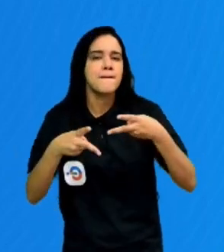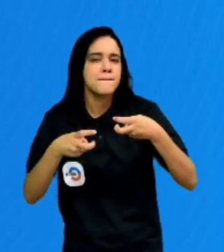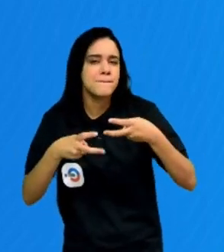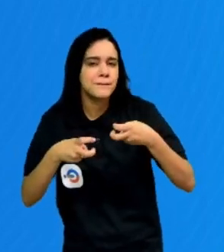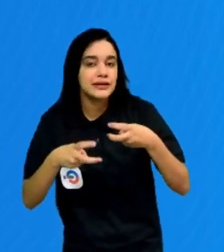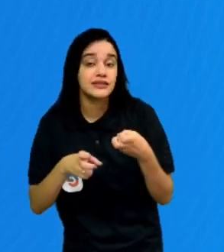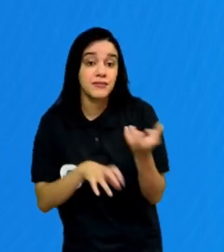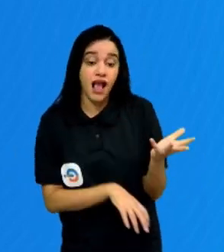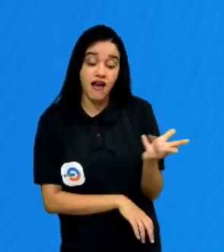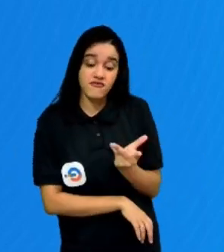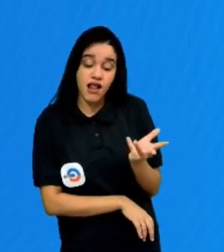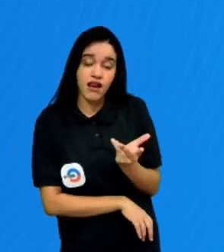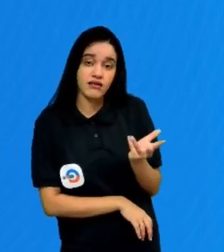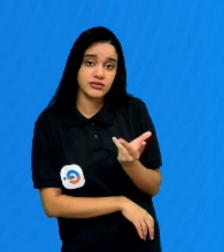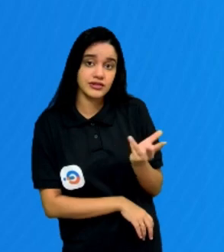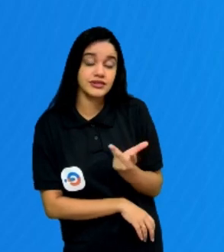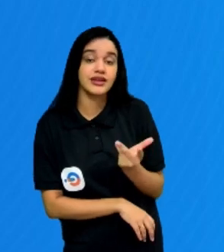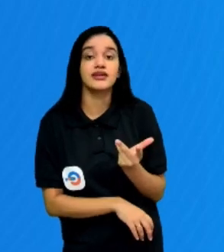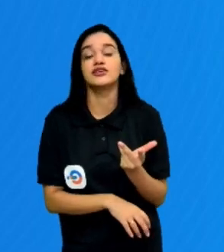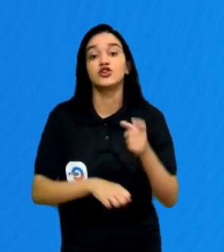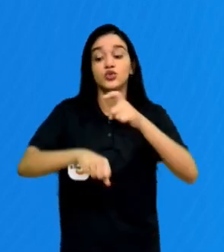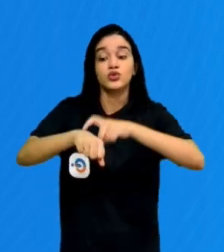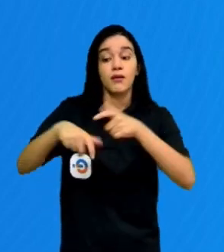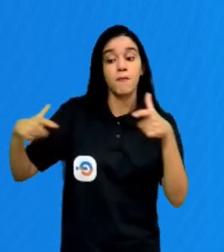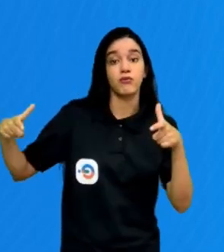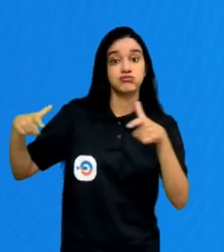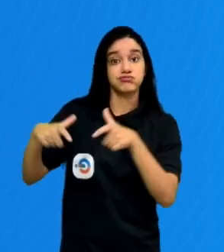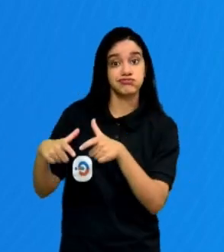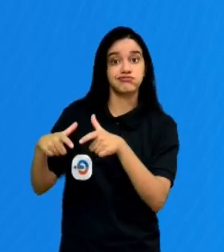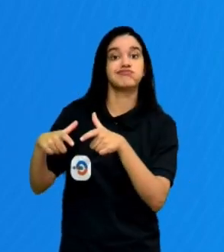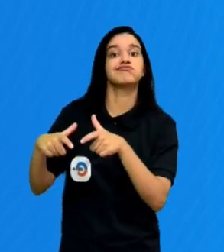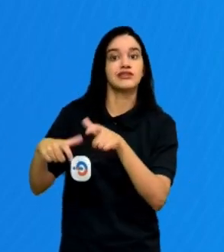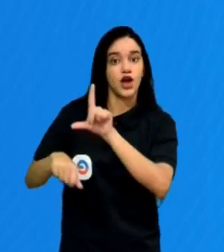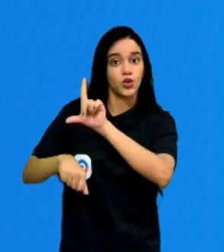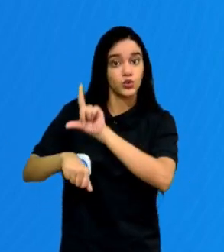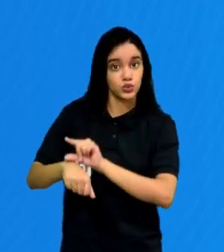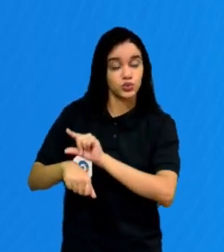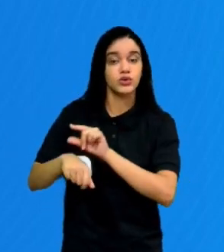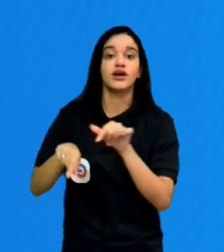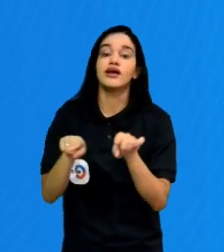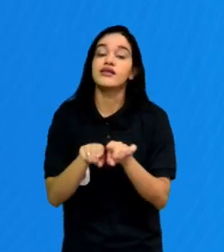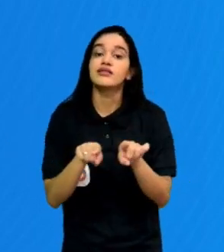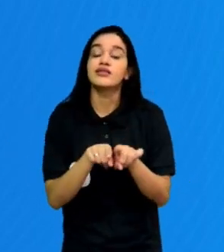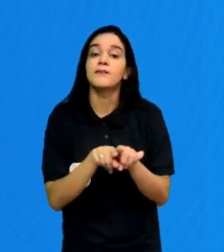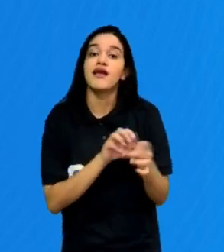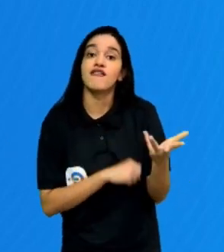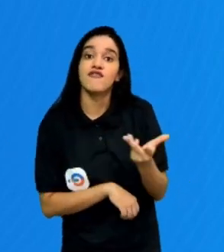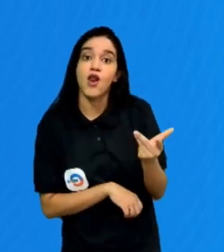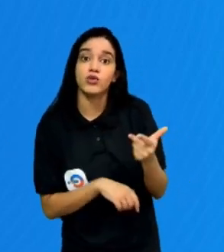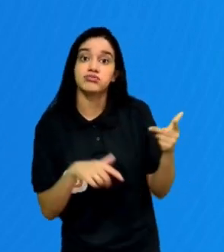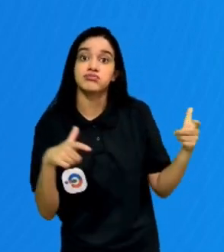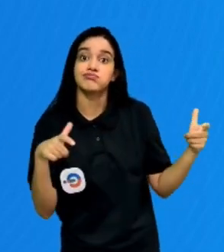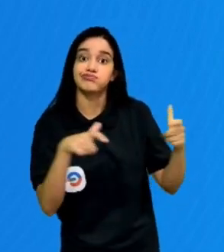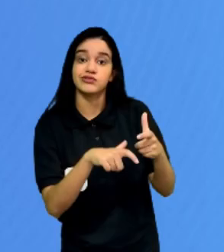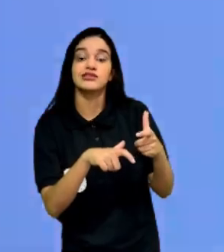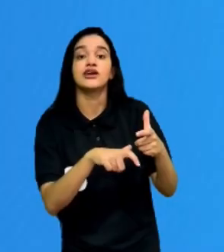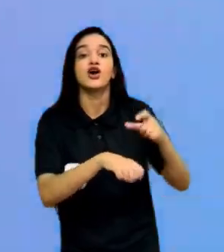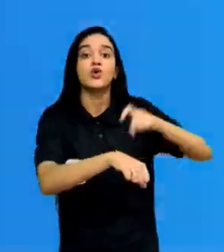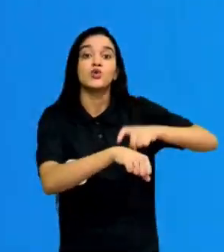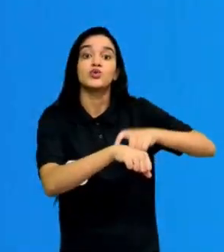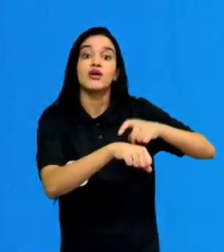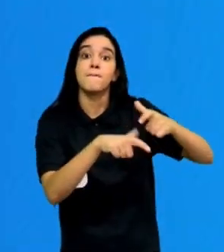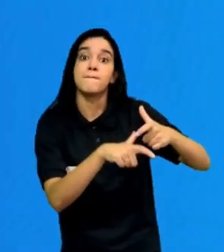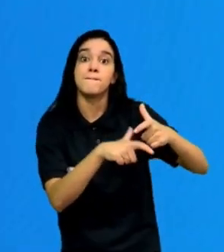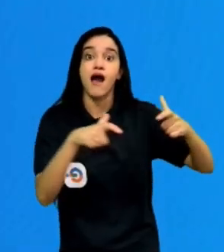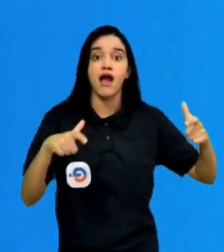a velocidade, menor o tempo. Quanto menor a velocidade, maior o tempo. Isso caracteriza